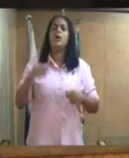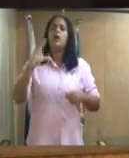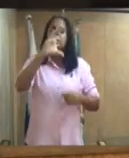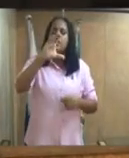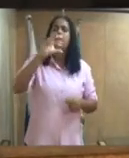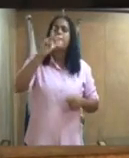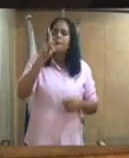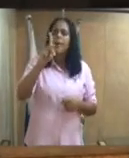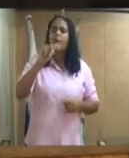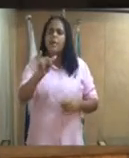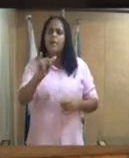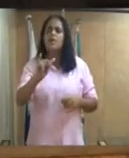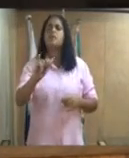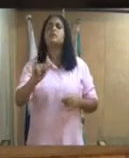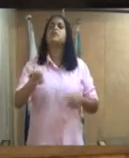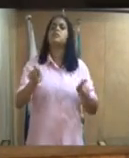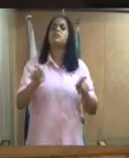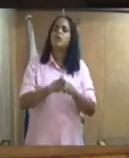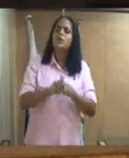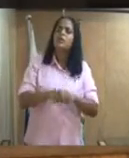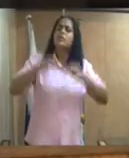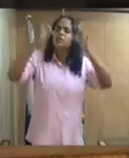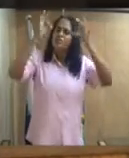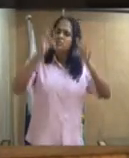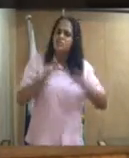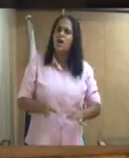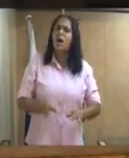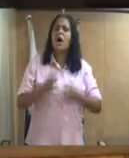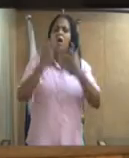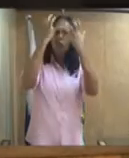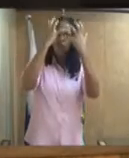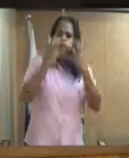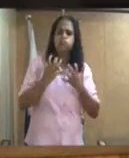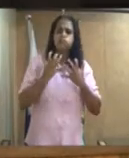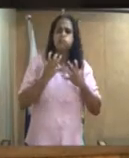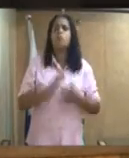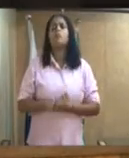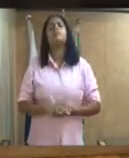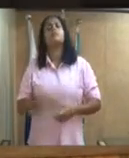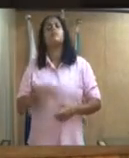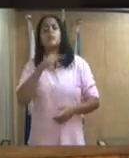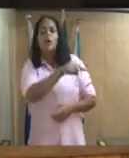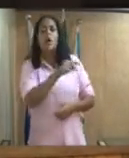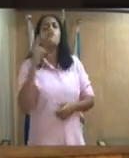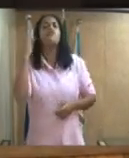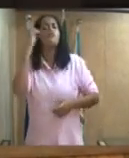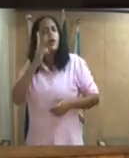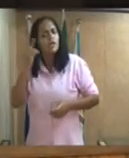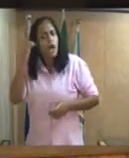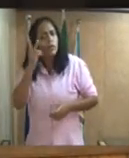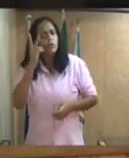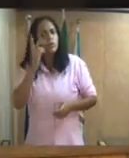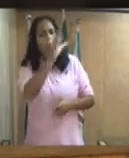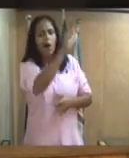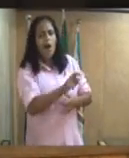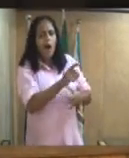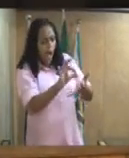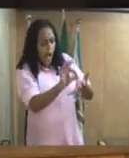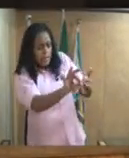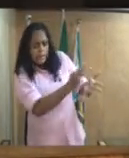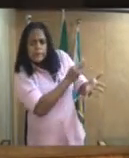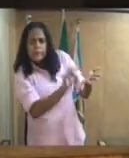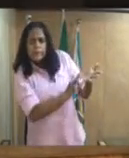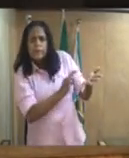melhor maneira que for, de uma maneira séria, de uma maneira que aqueles vereadores que assinaram aquela